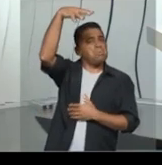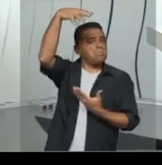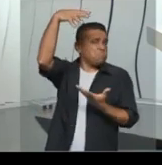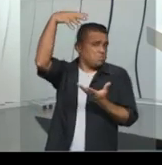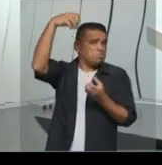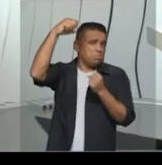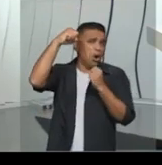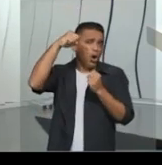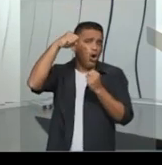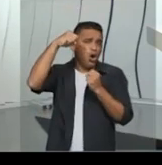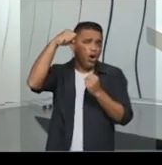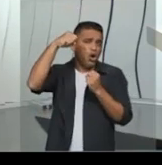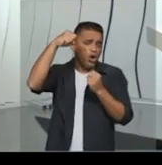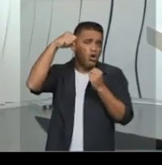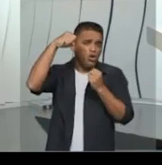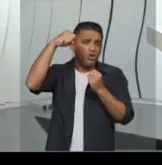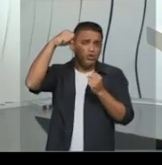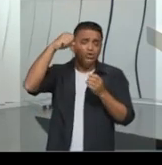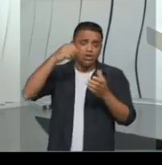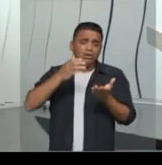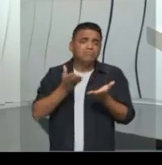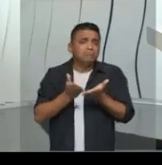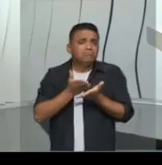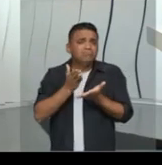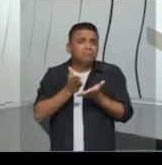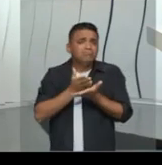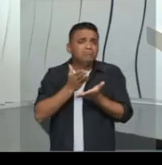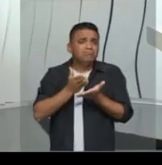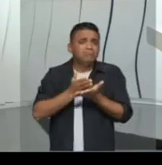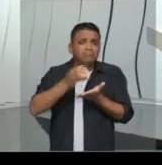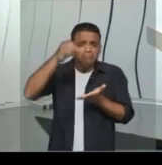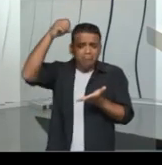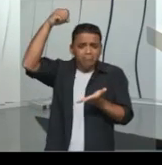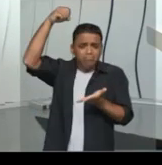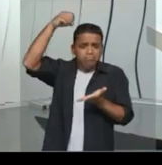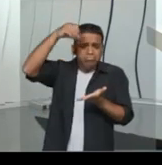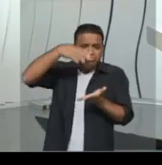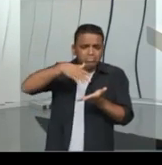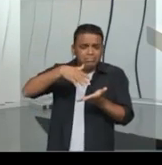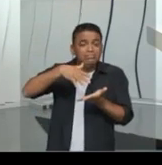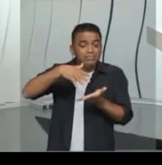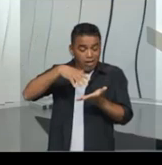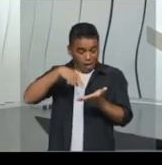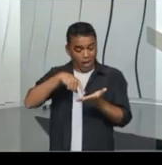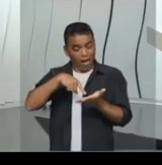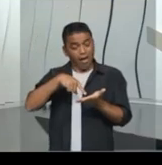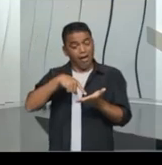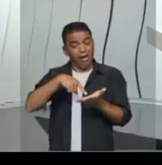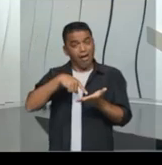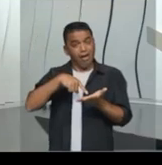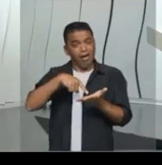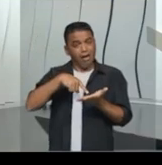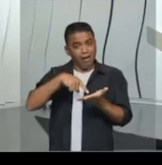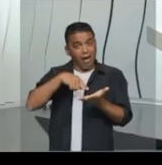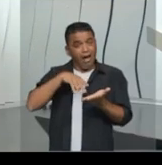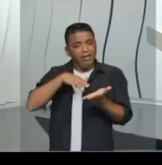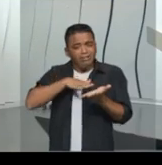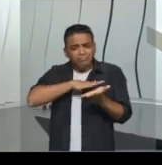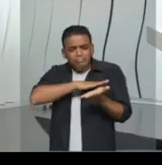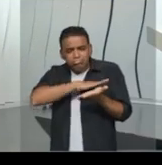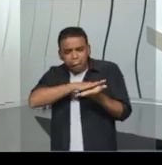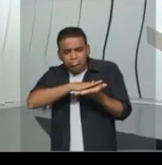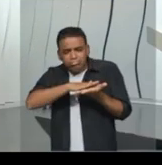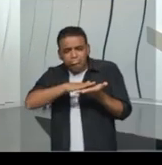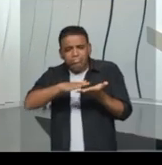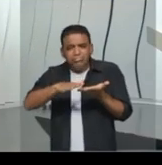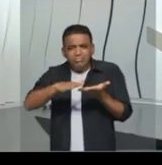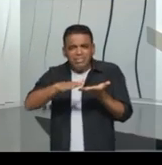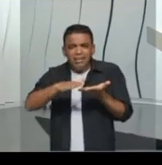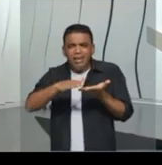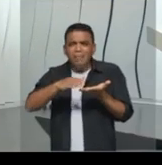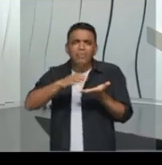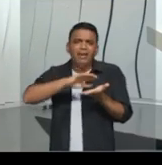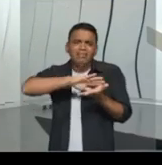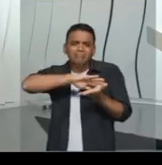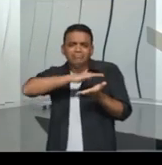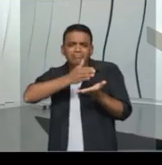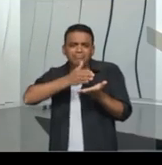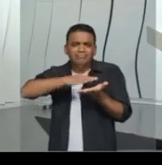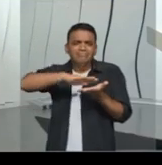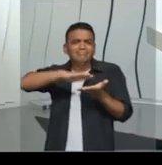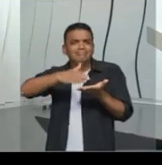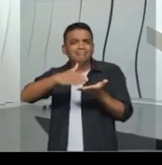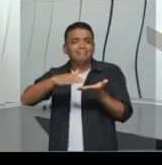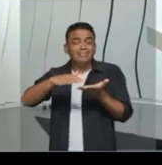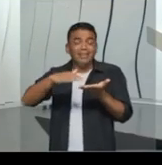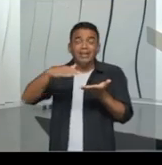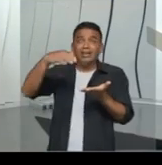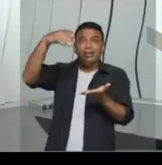momento e vai alcançar essa superfície aqui. Nesta superfície, que é irregular, e o feixe